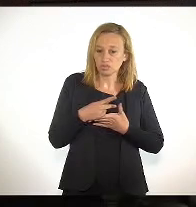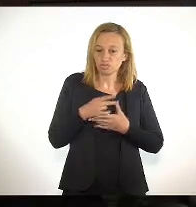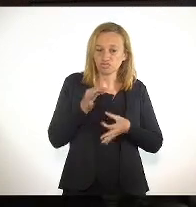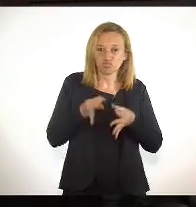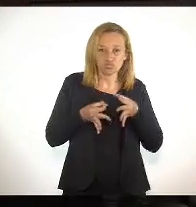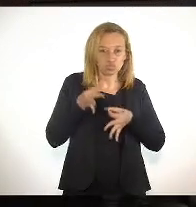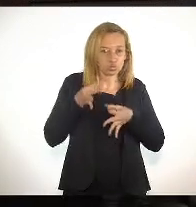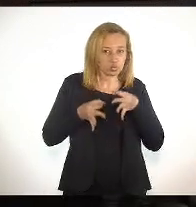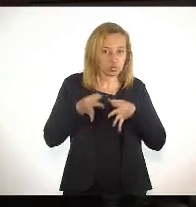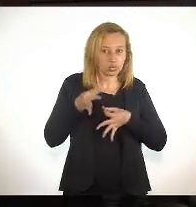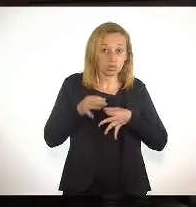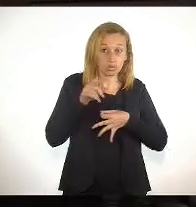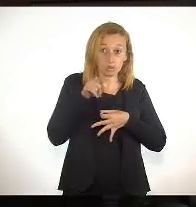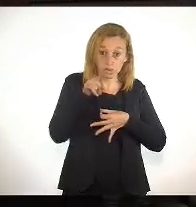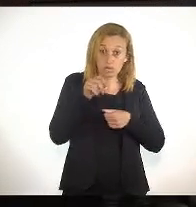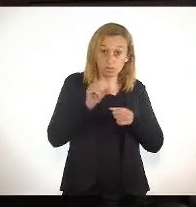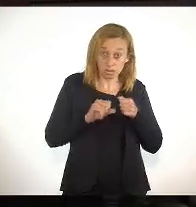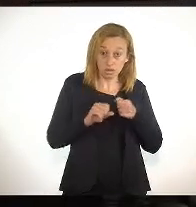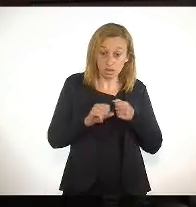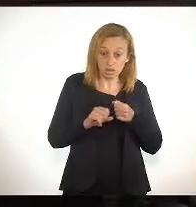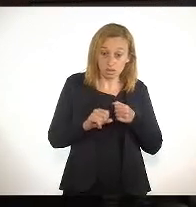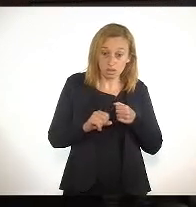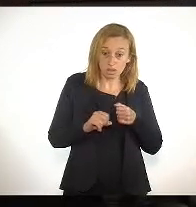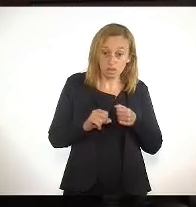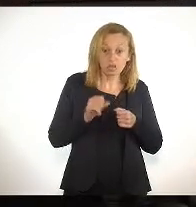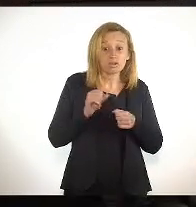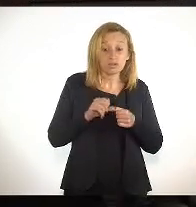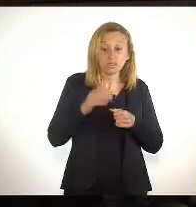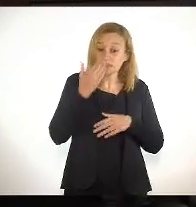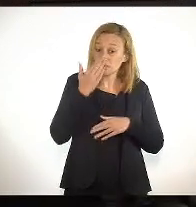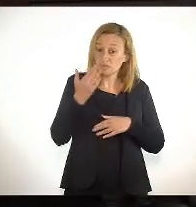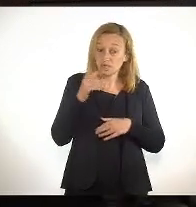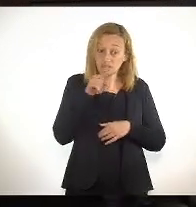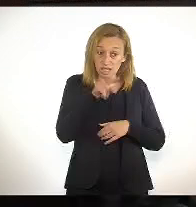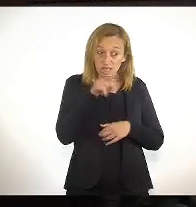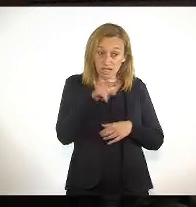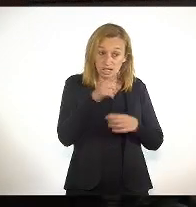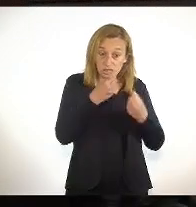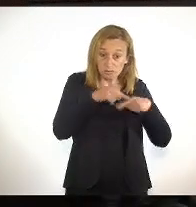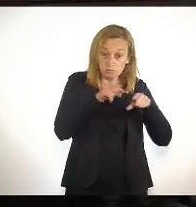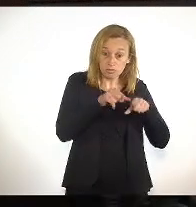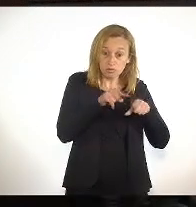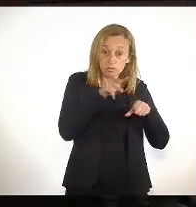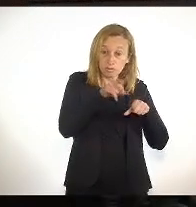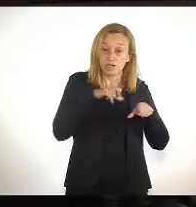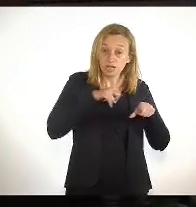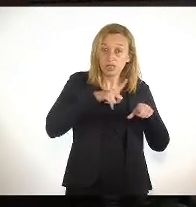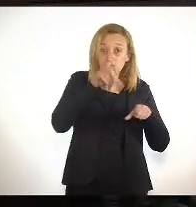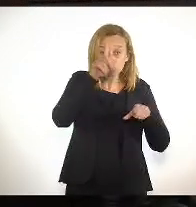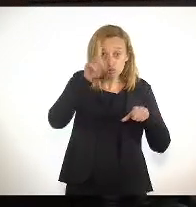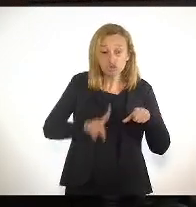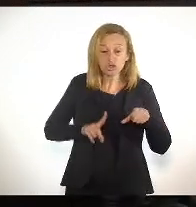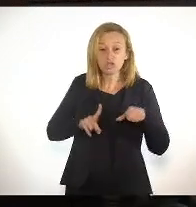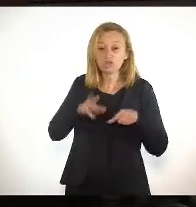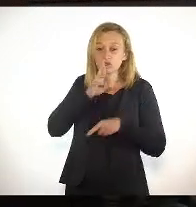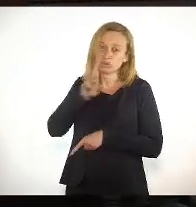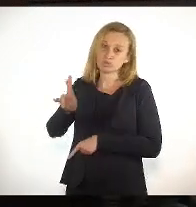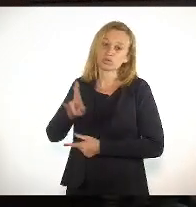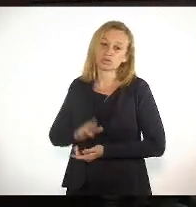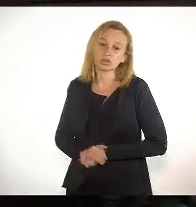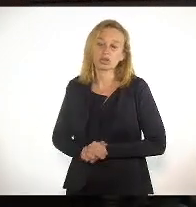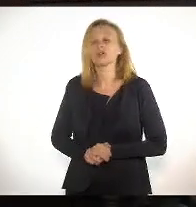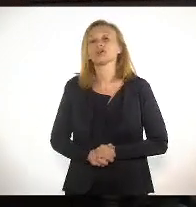julgamento como esse que ele fez, pelo menos faça na frente daquele que está sendo atacado para ter o direito de resposta. Então,